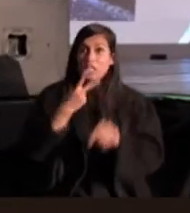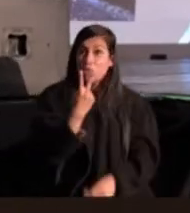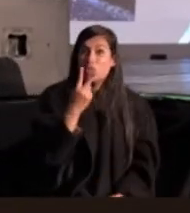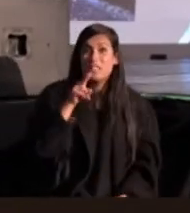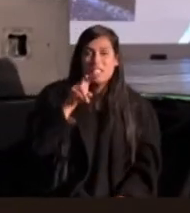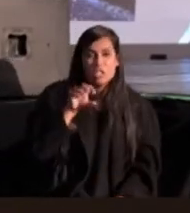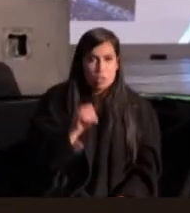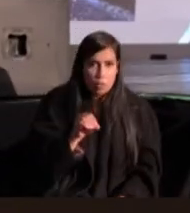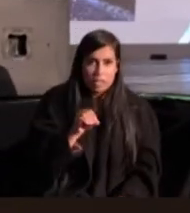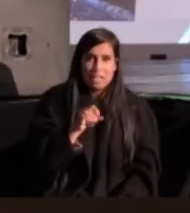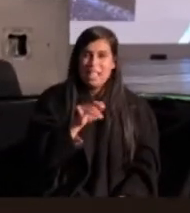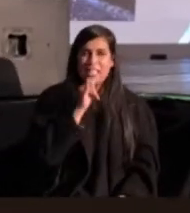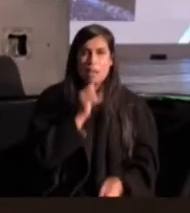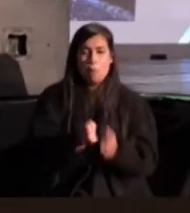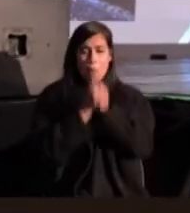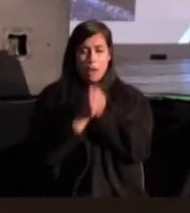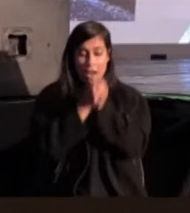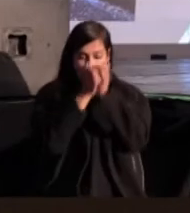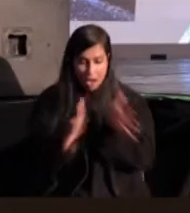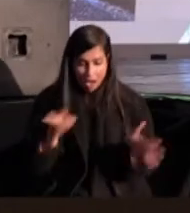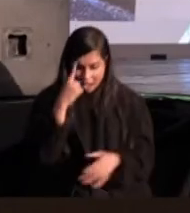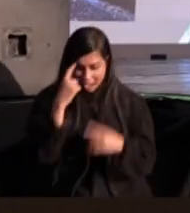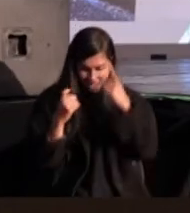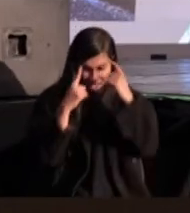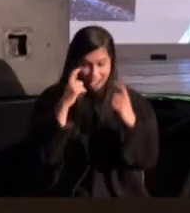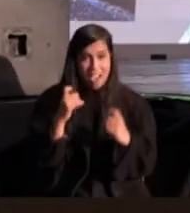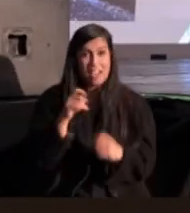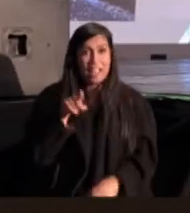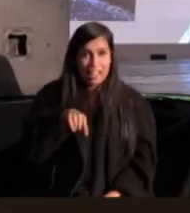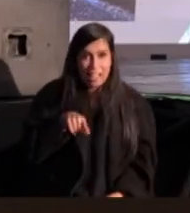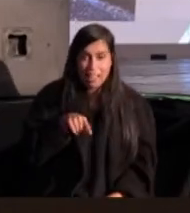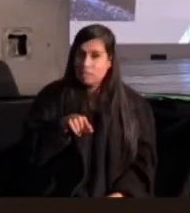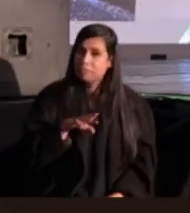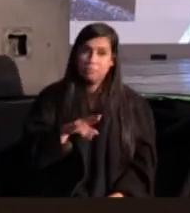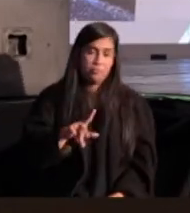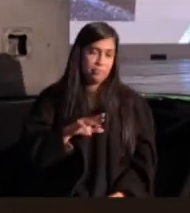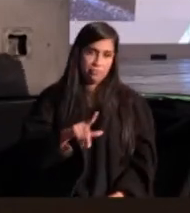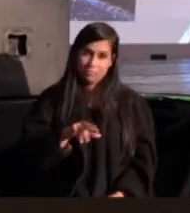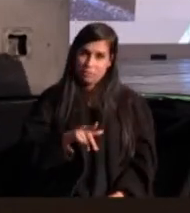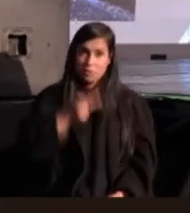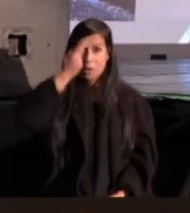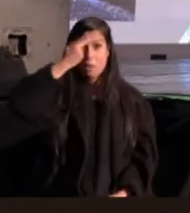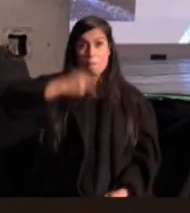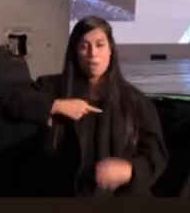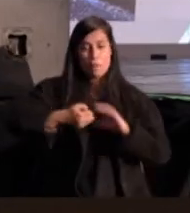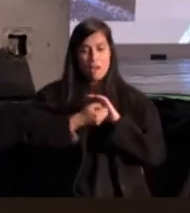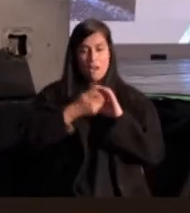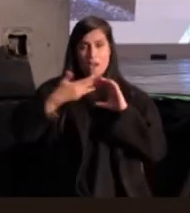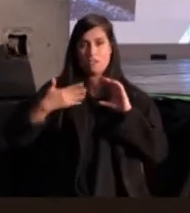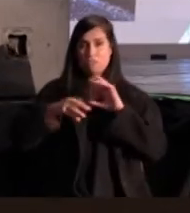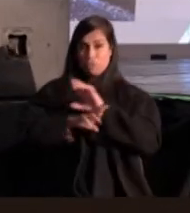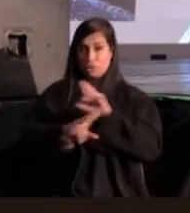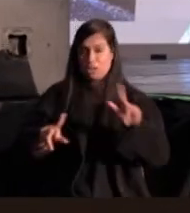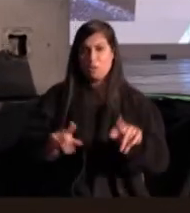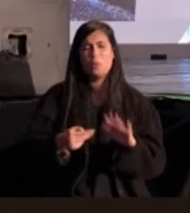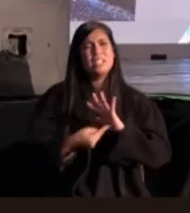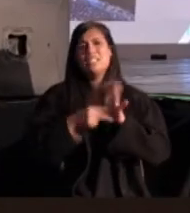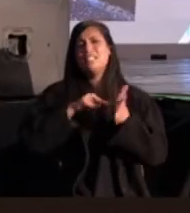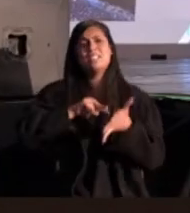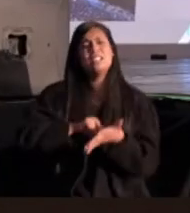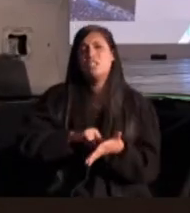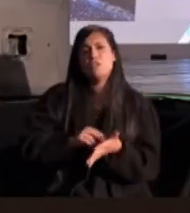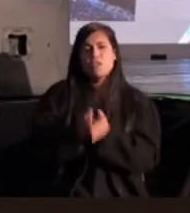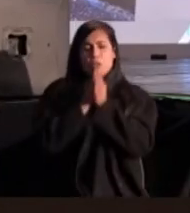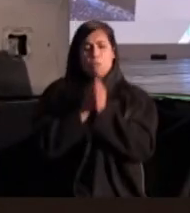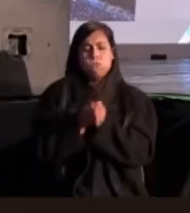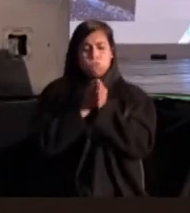tem adivinhação, tem um caráter probabilístico. O que é o Odu Ifá? O que são